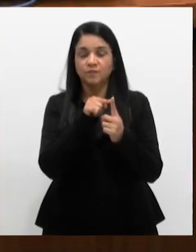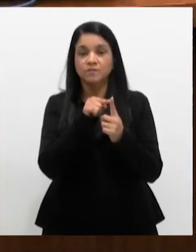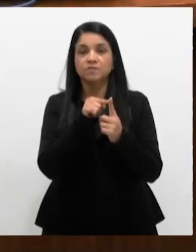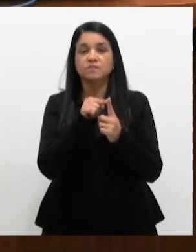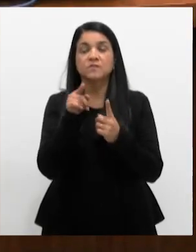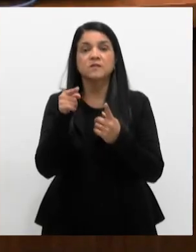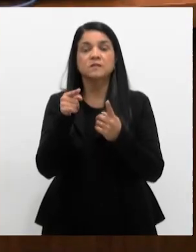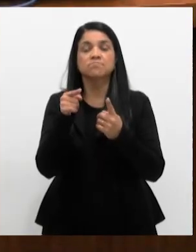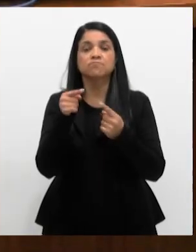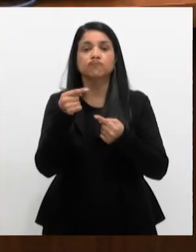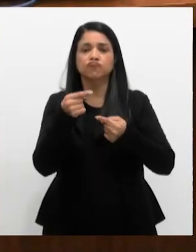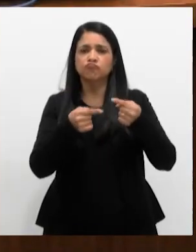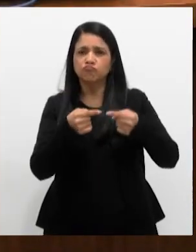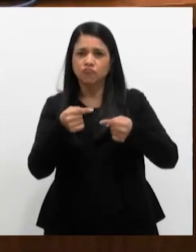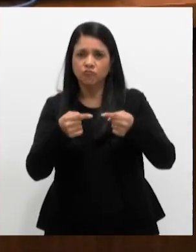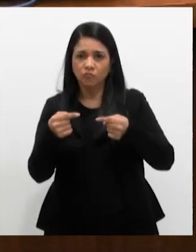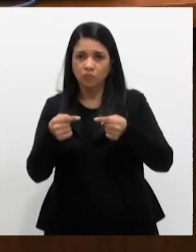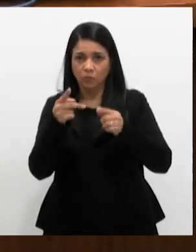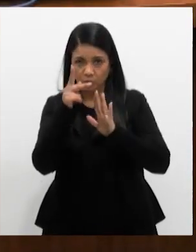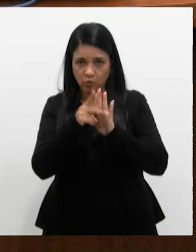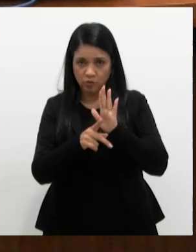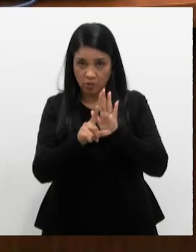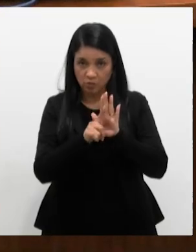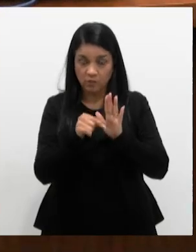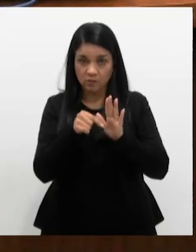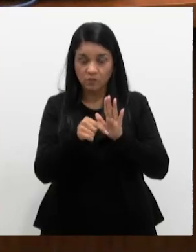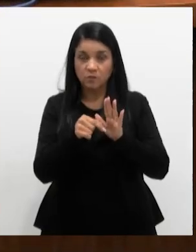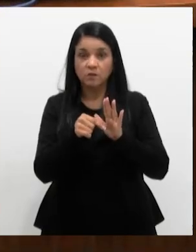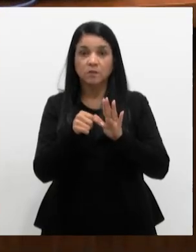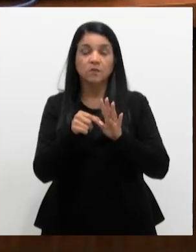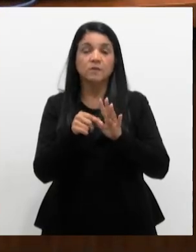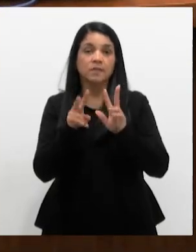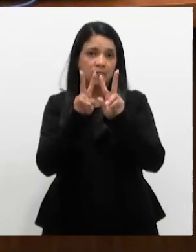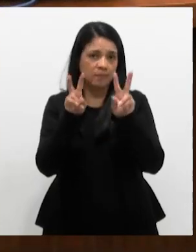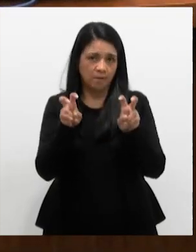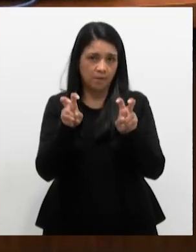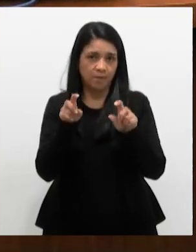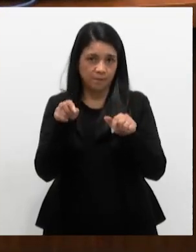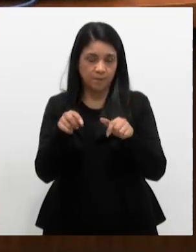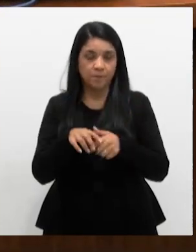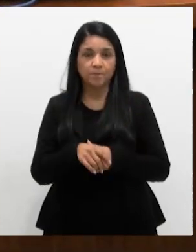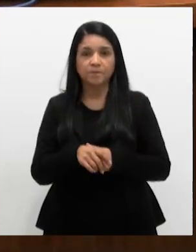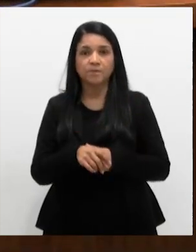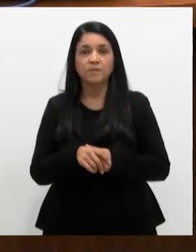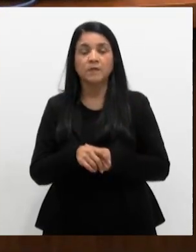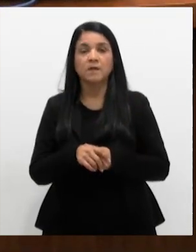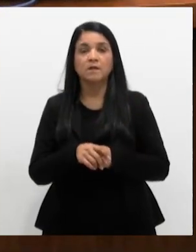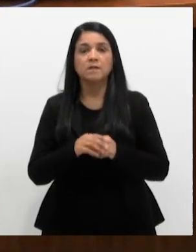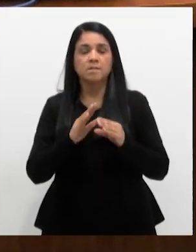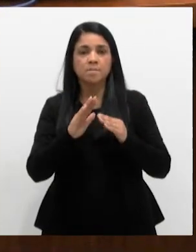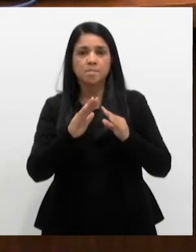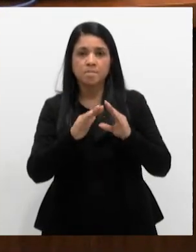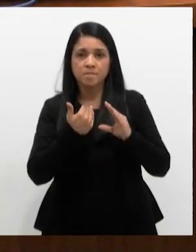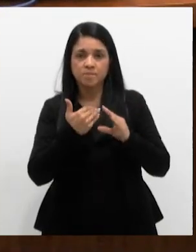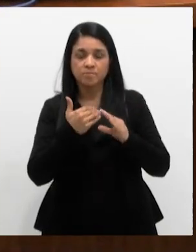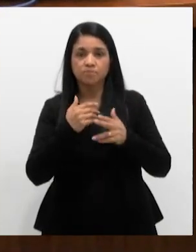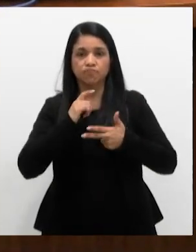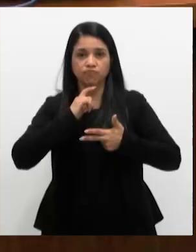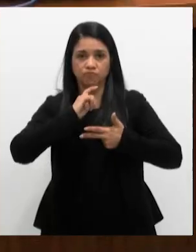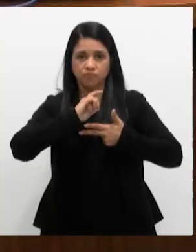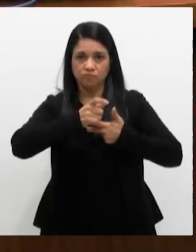traz esse assunto, não só esse, Vossa Excelência traz esse assunto, dessa mensagem do Poder